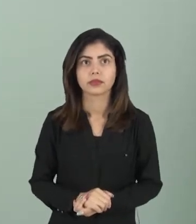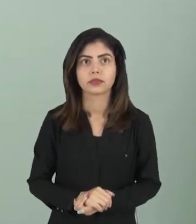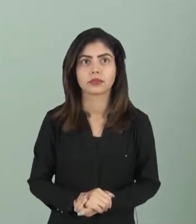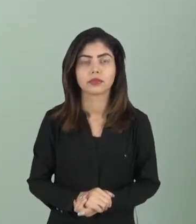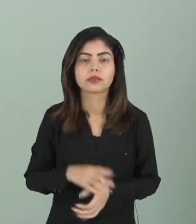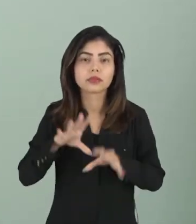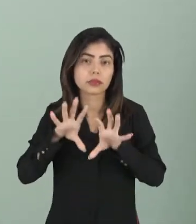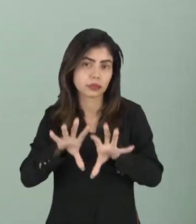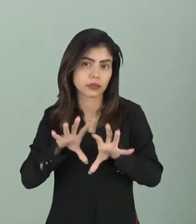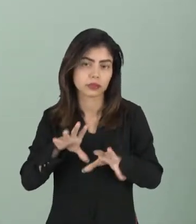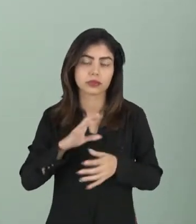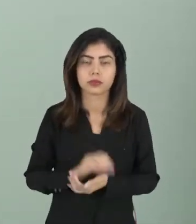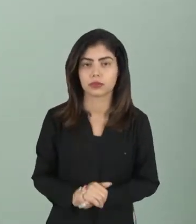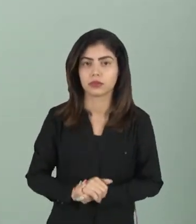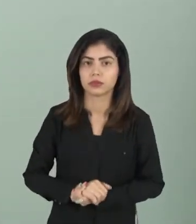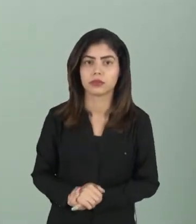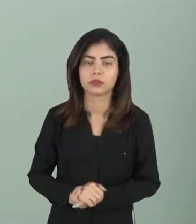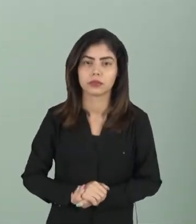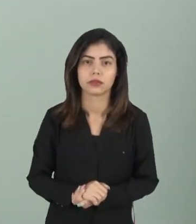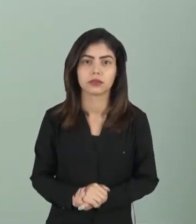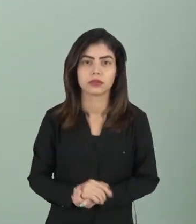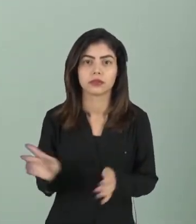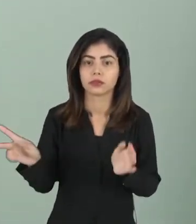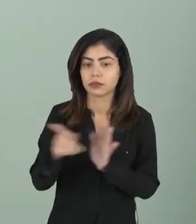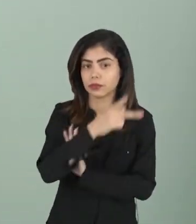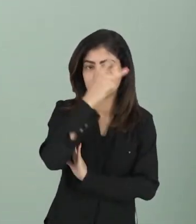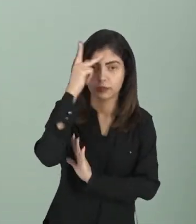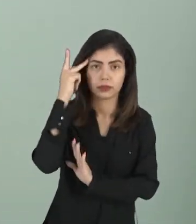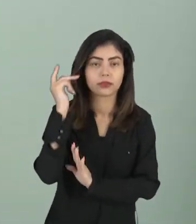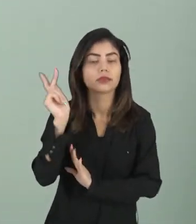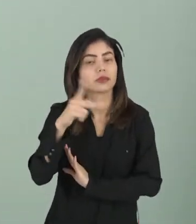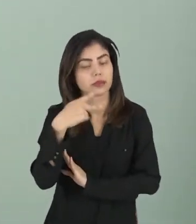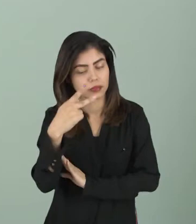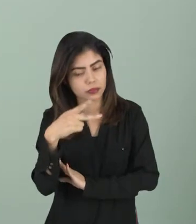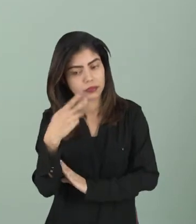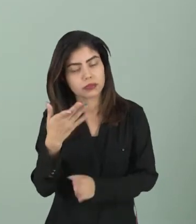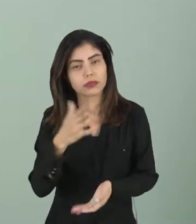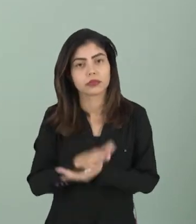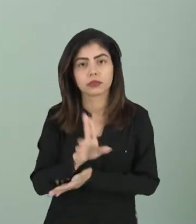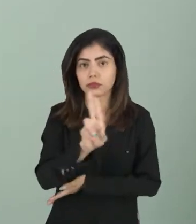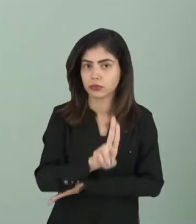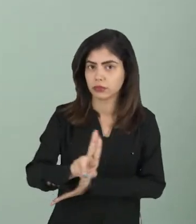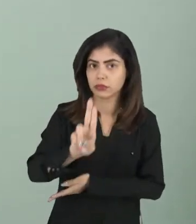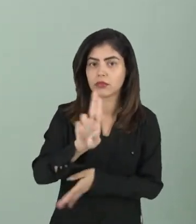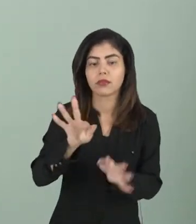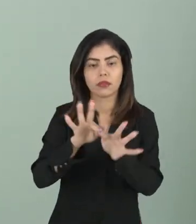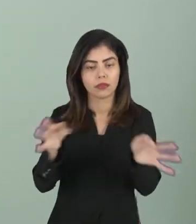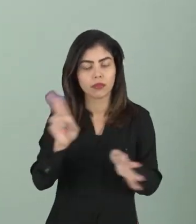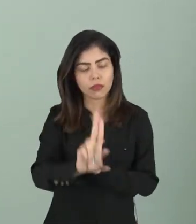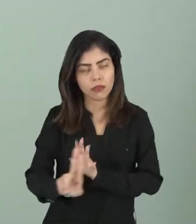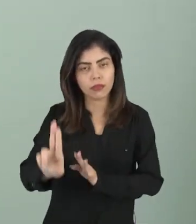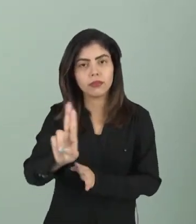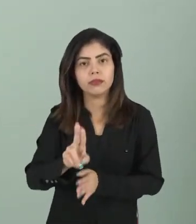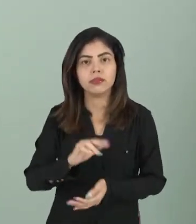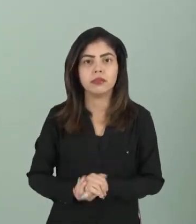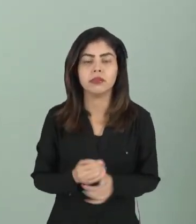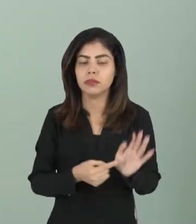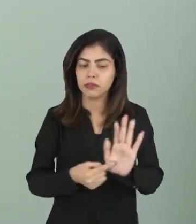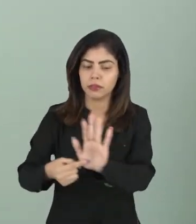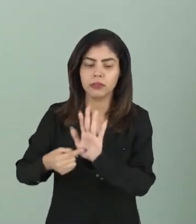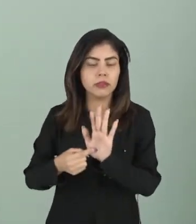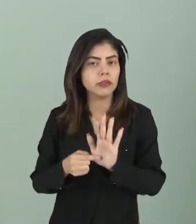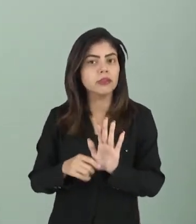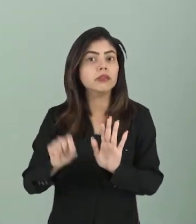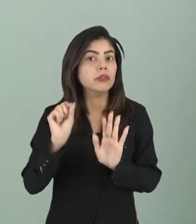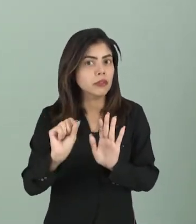Então, assim, né, o emissor do discurso, a pessoa que está falando, ele utiliza algumas frases para demonstrar